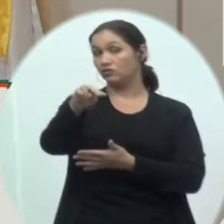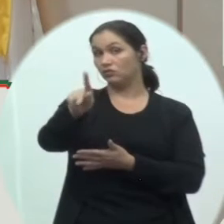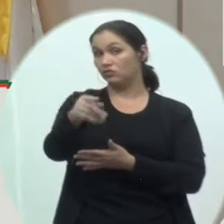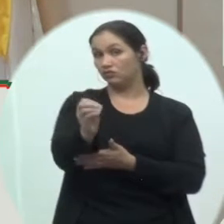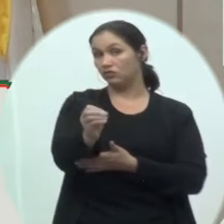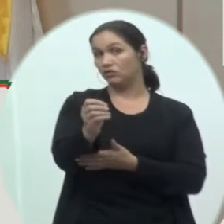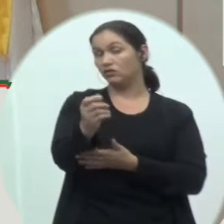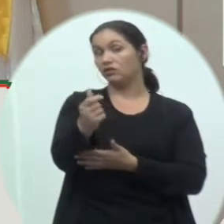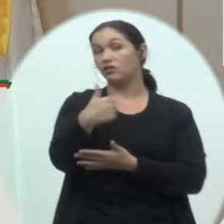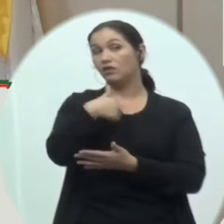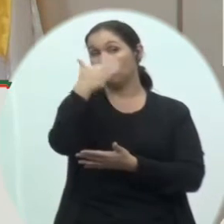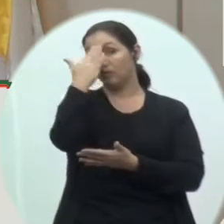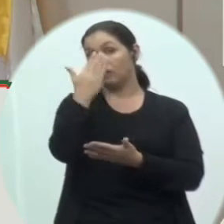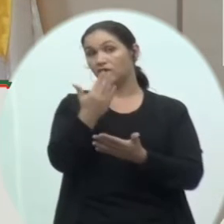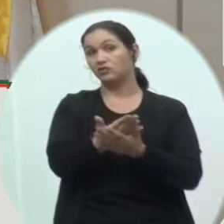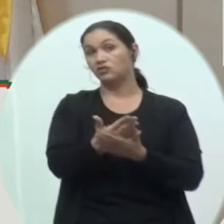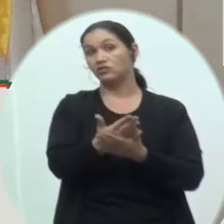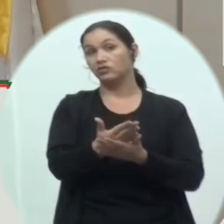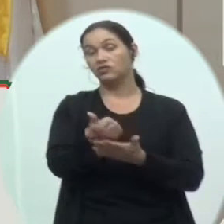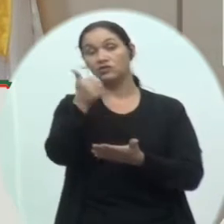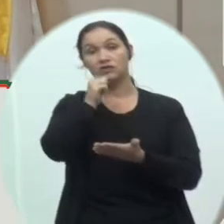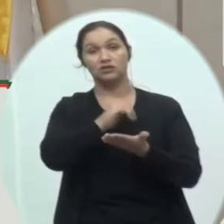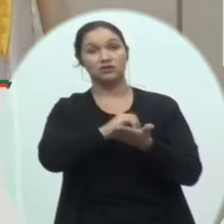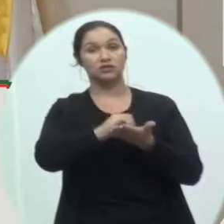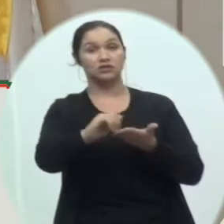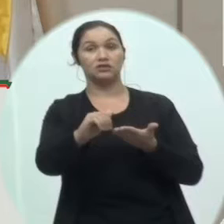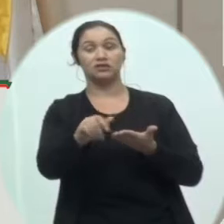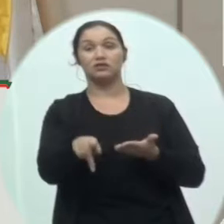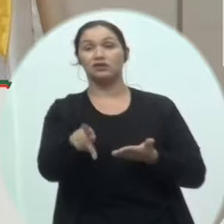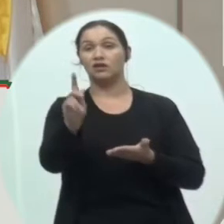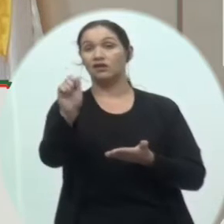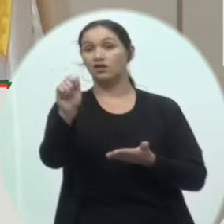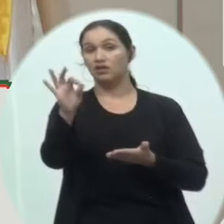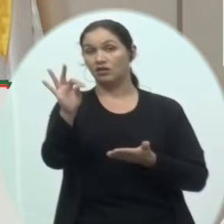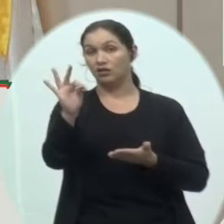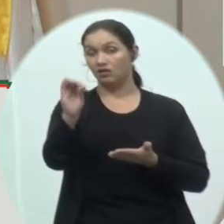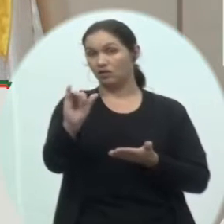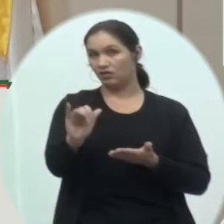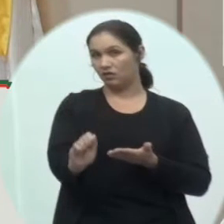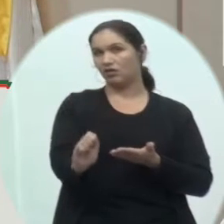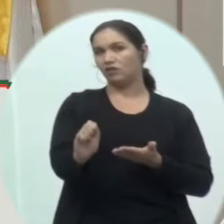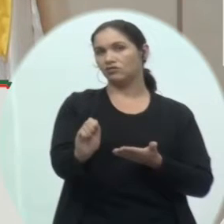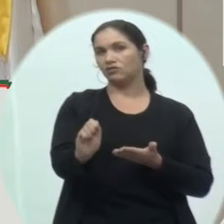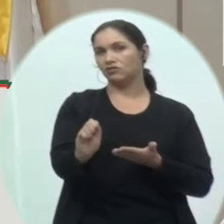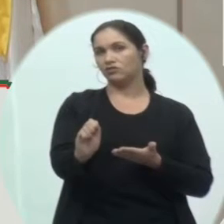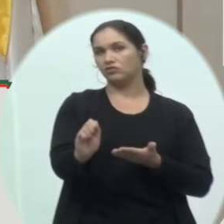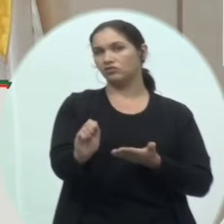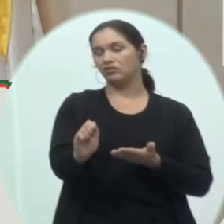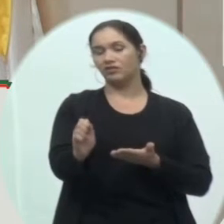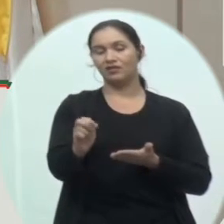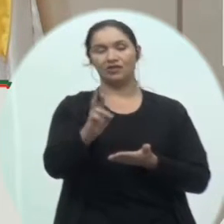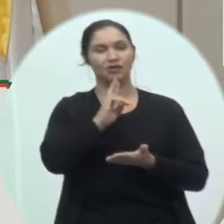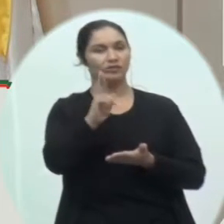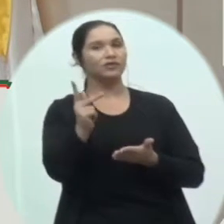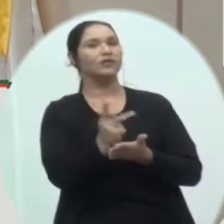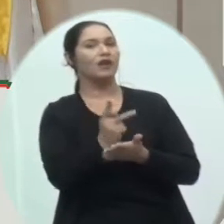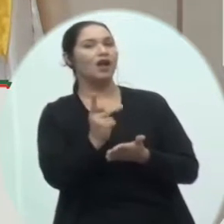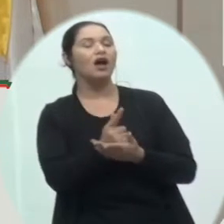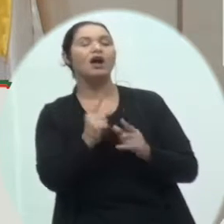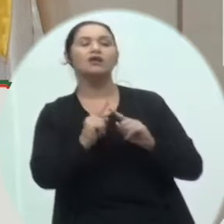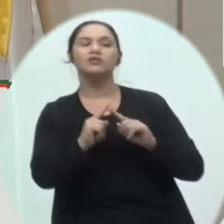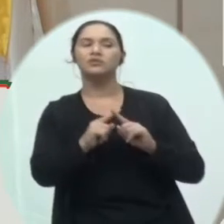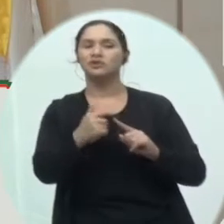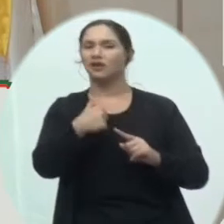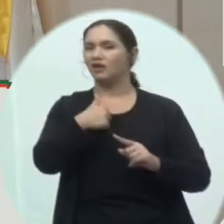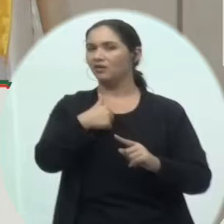infeliz a secretária Kátia nessa resposta que lhe deu. Não acredito que partiu isso do prefeito municipal, né? E a mesma coisa